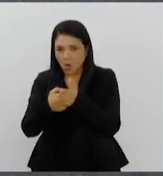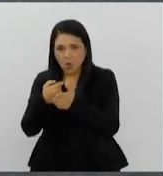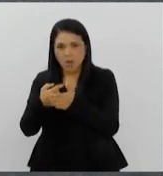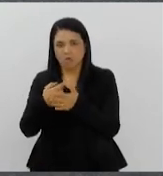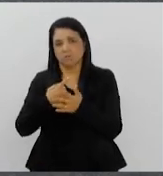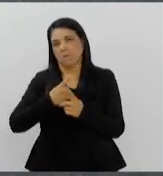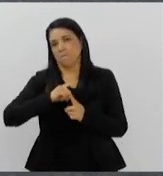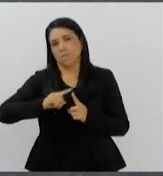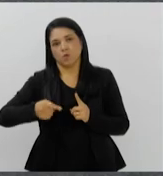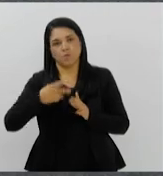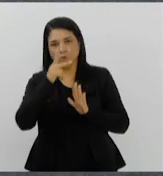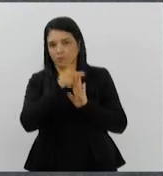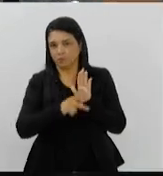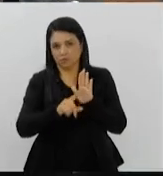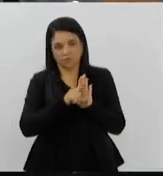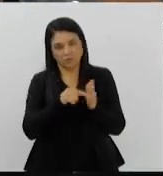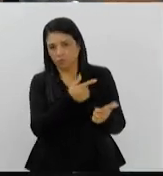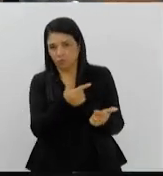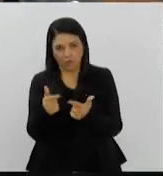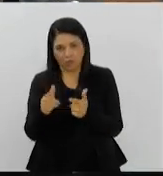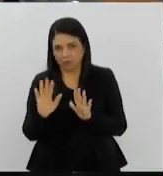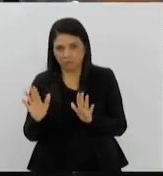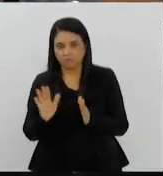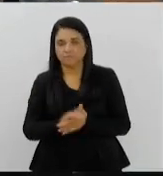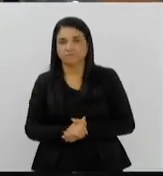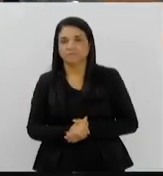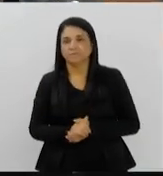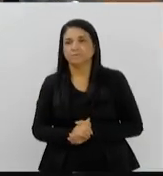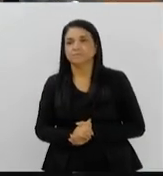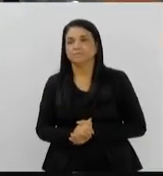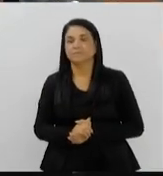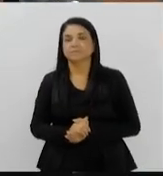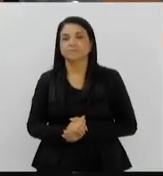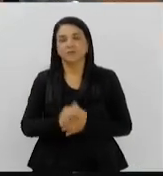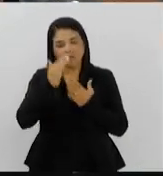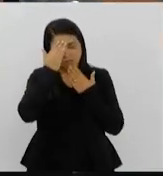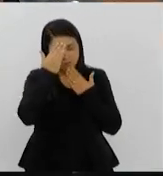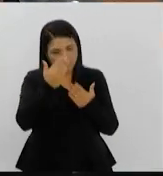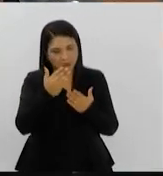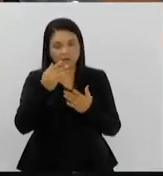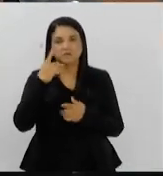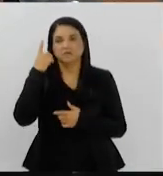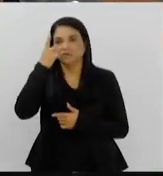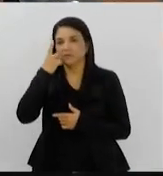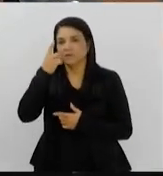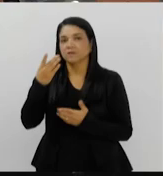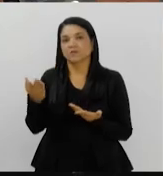esse projeto de lei. Muito obrigada. Presidente. Obrigado,